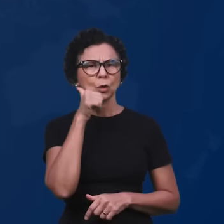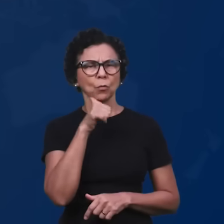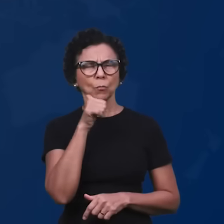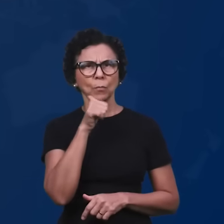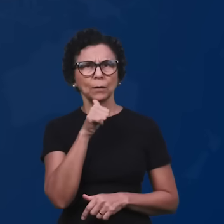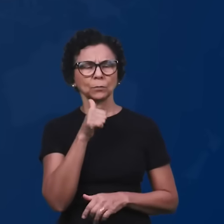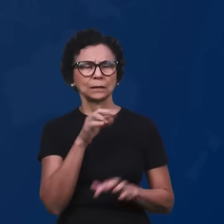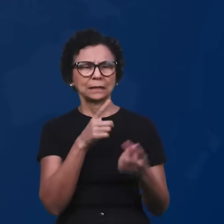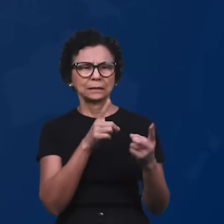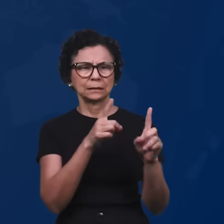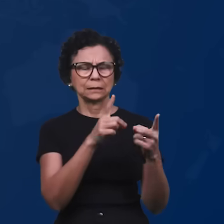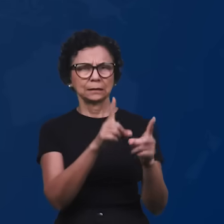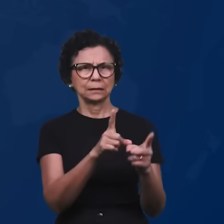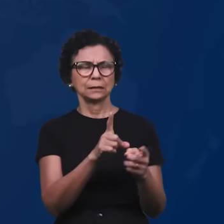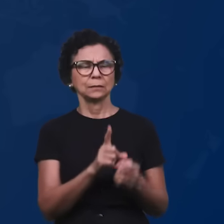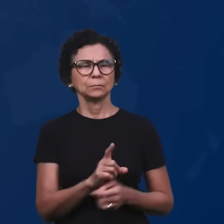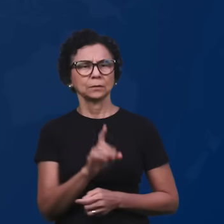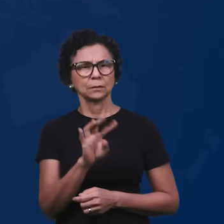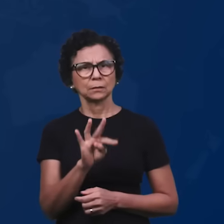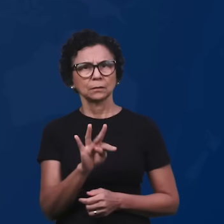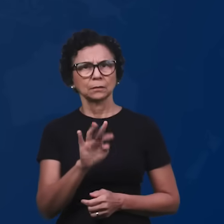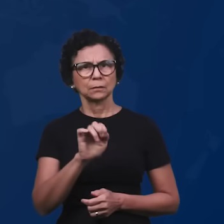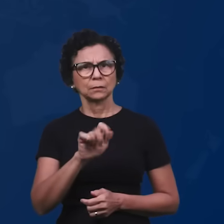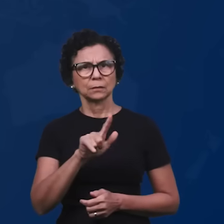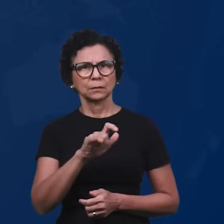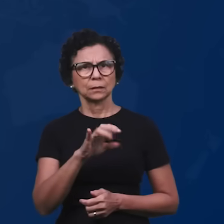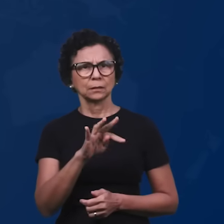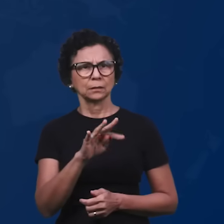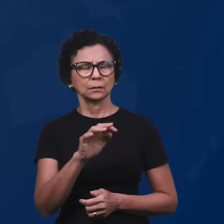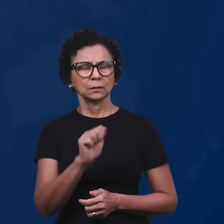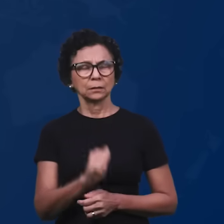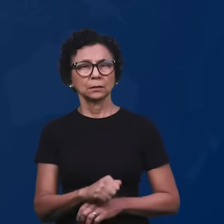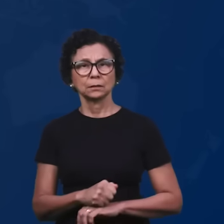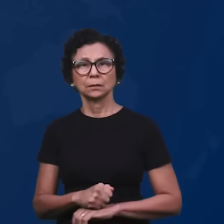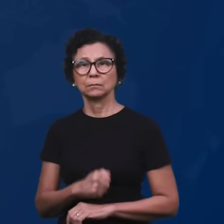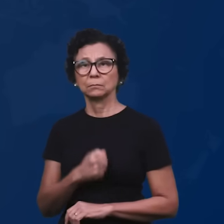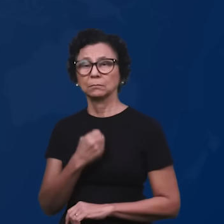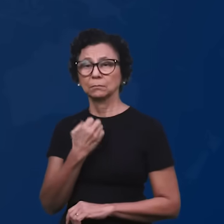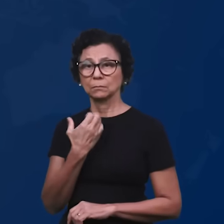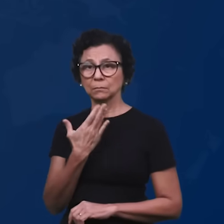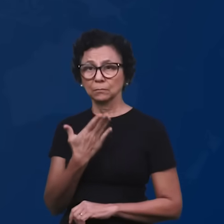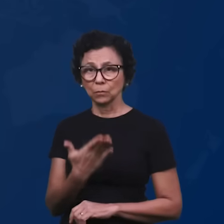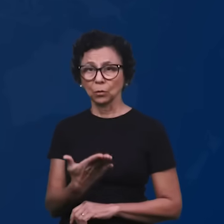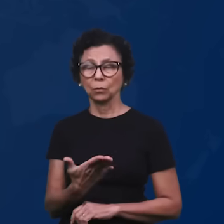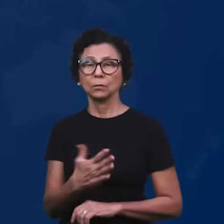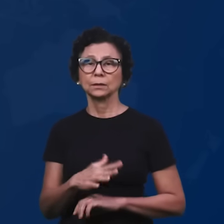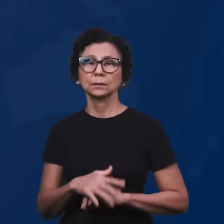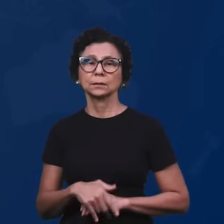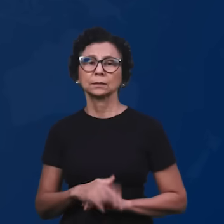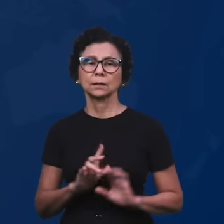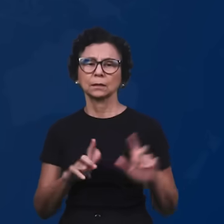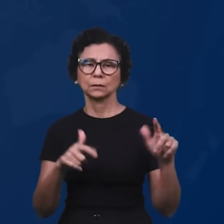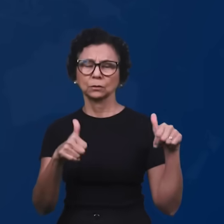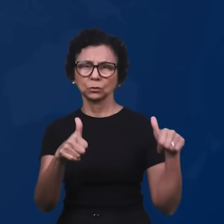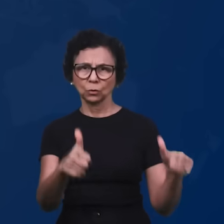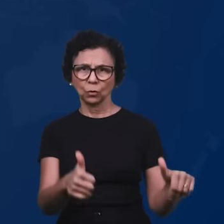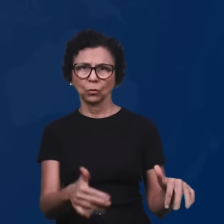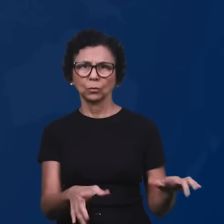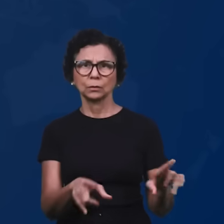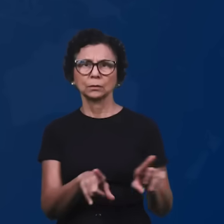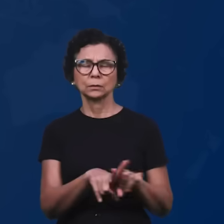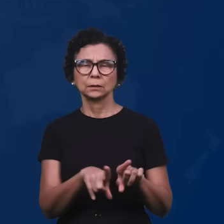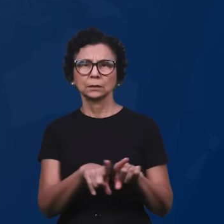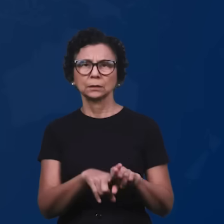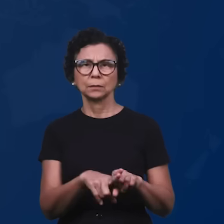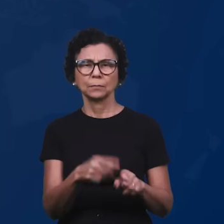diz Dorcas, e essa estava cheia de boas obras e esmolas que fazia. E aconteceu naqueles